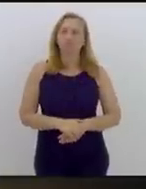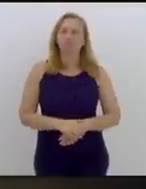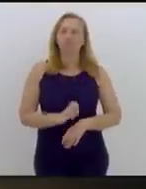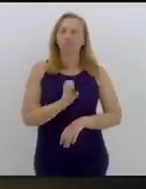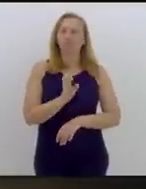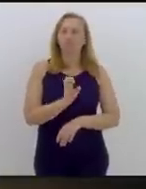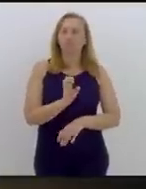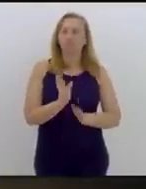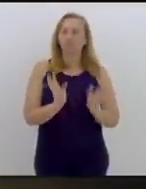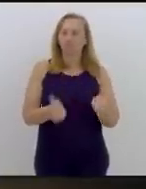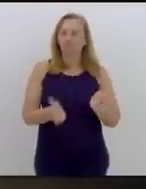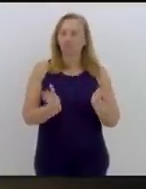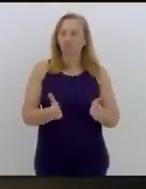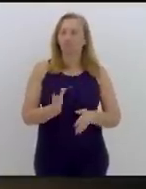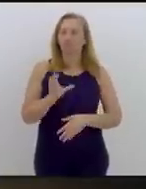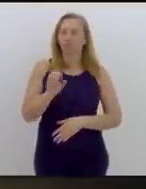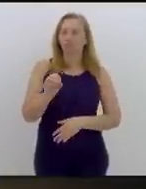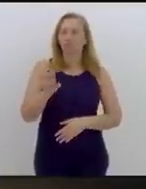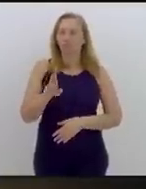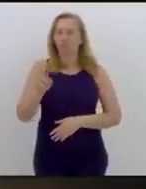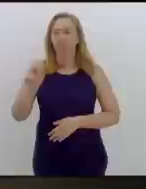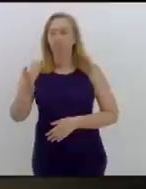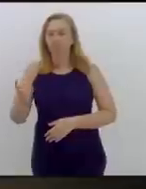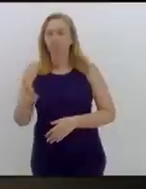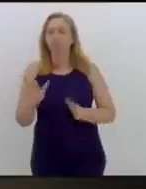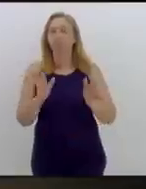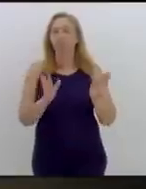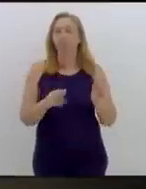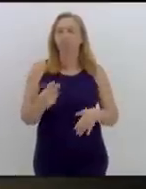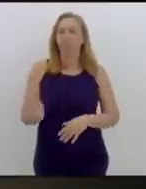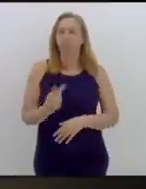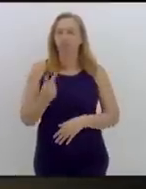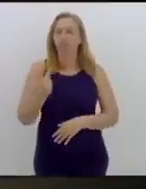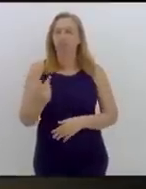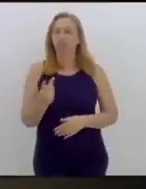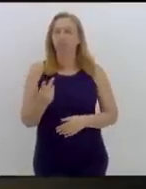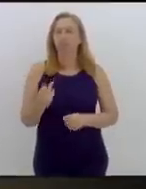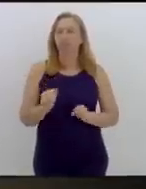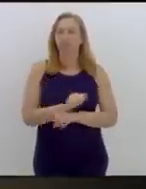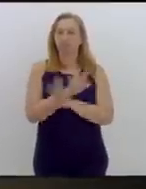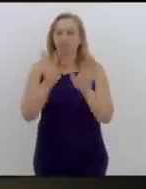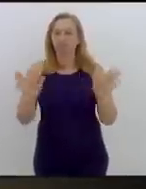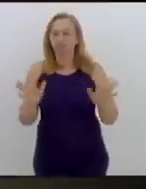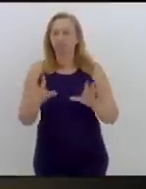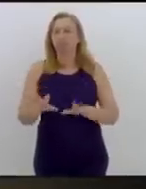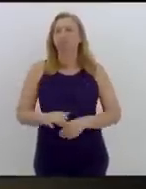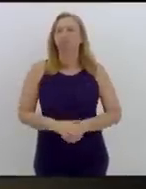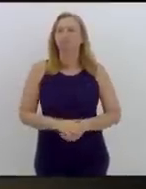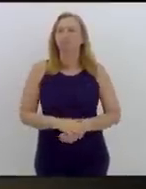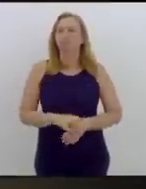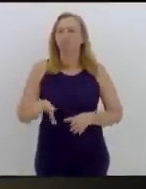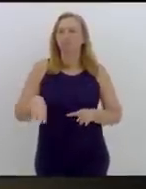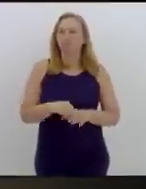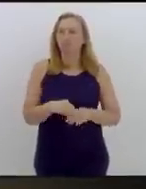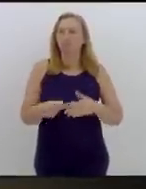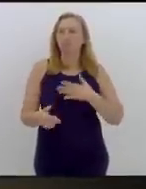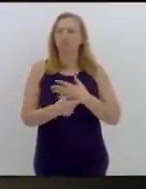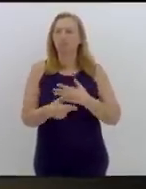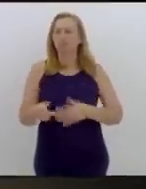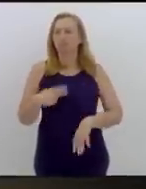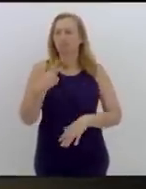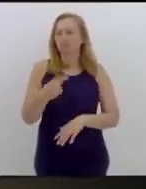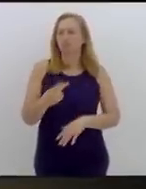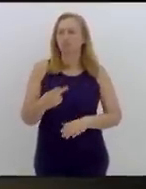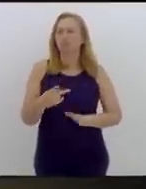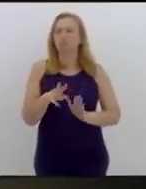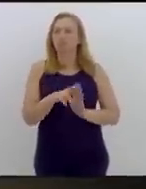corregedor e primarmos por essa transparência e até dentro do papel que foi passada ali dentro